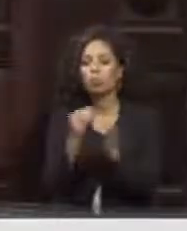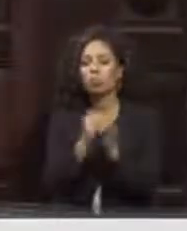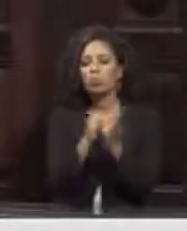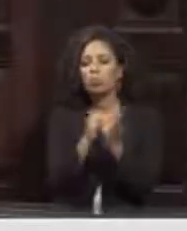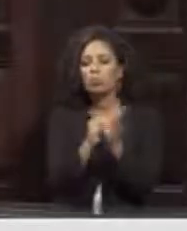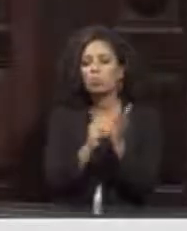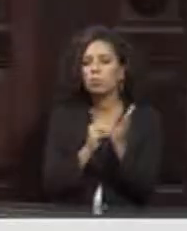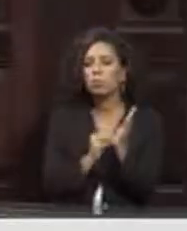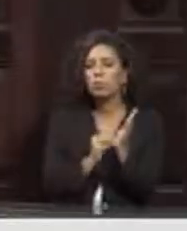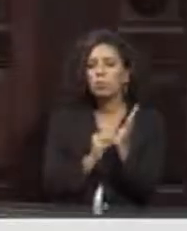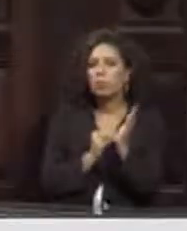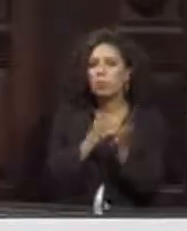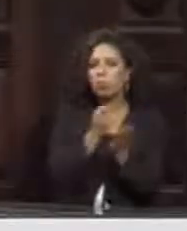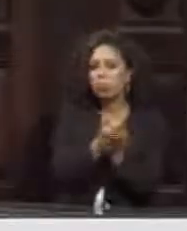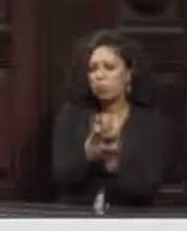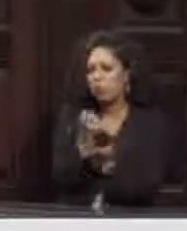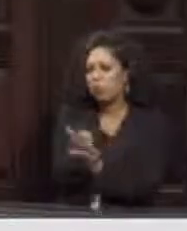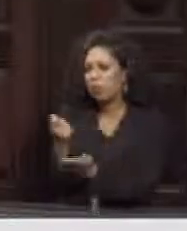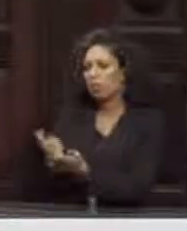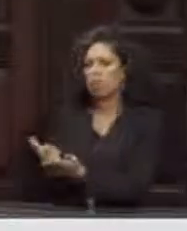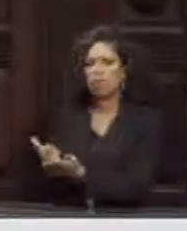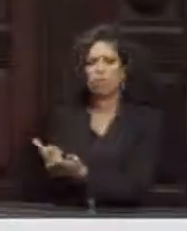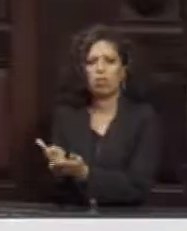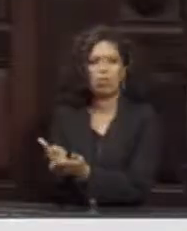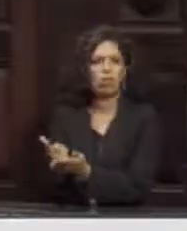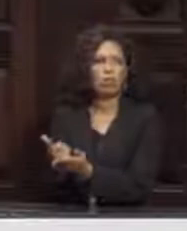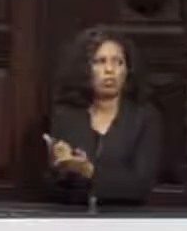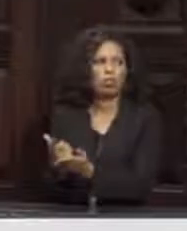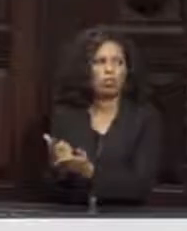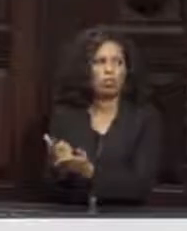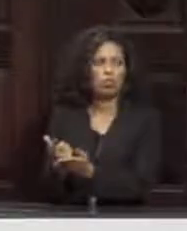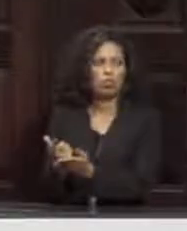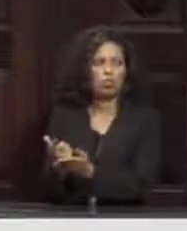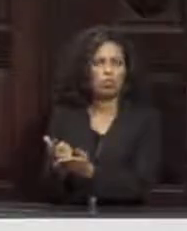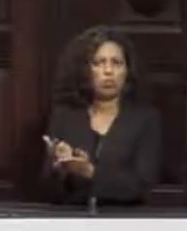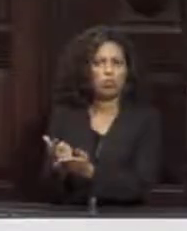governo, numa mensagem, 200 milhões,